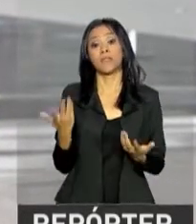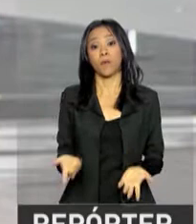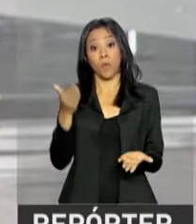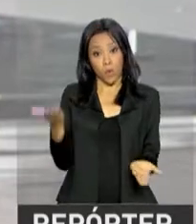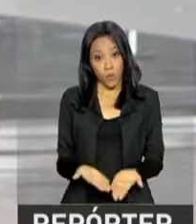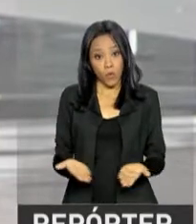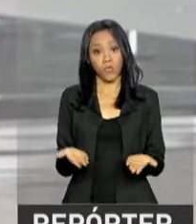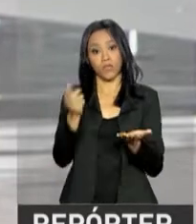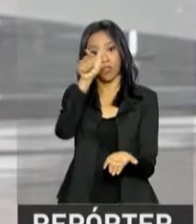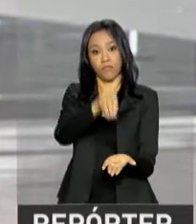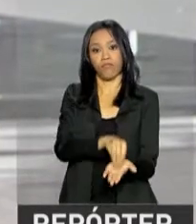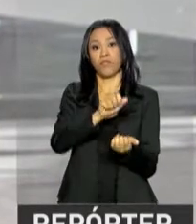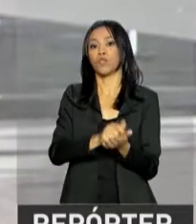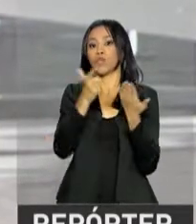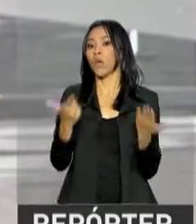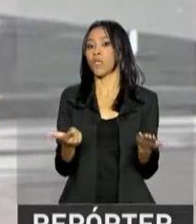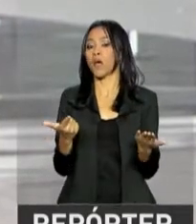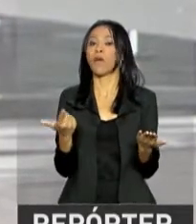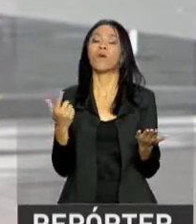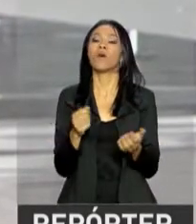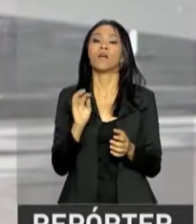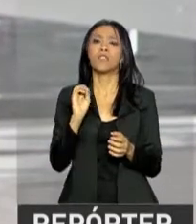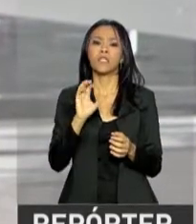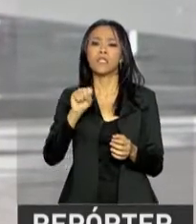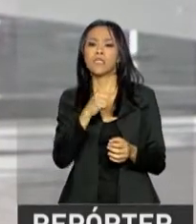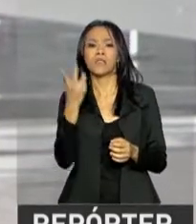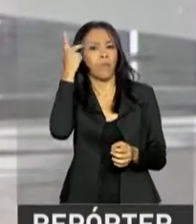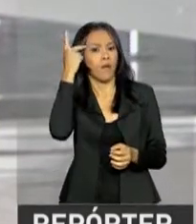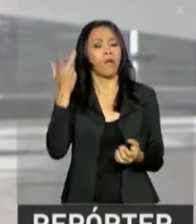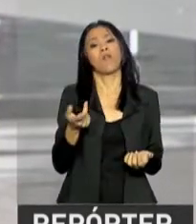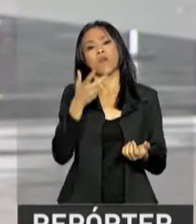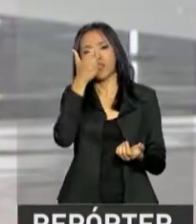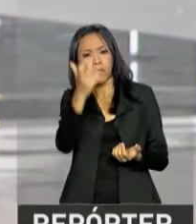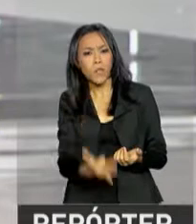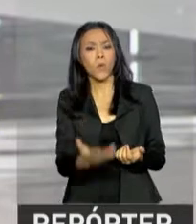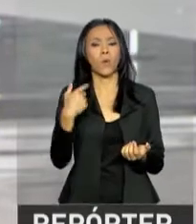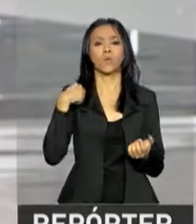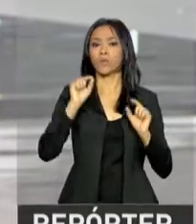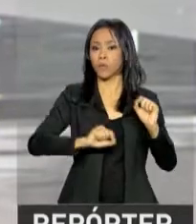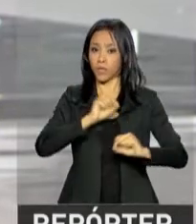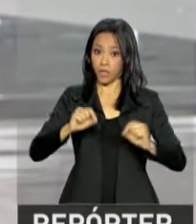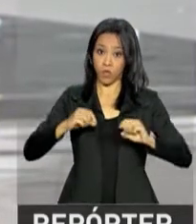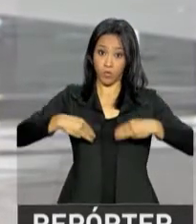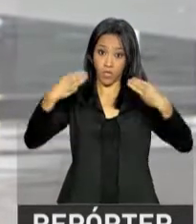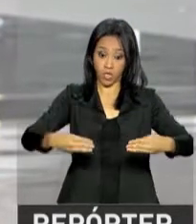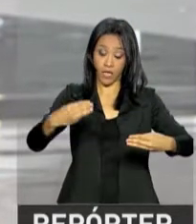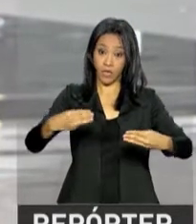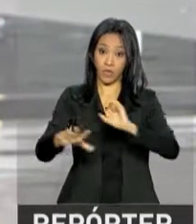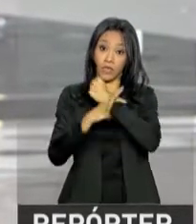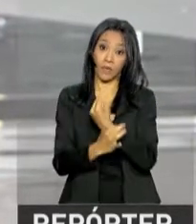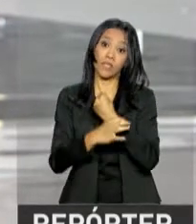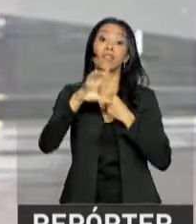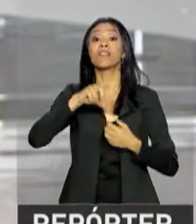de hoje do jornal folha de são paulo o presidente michel temer comentou a criação do ministério da segurança pública afirmando que há um clamor nacional